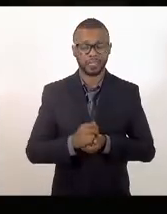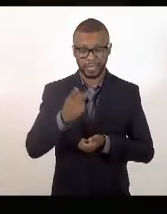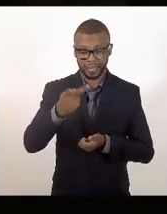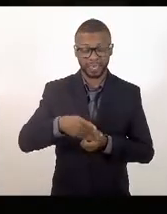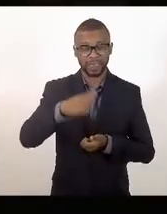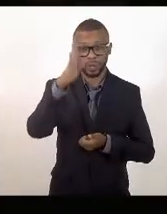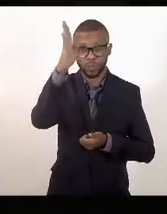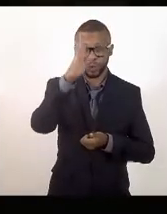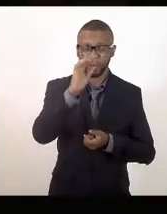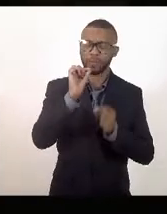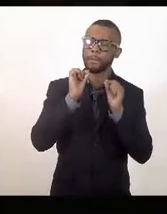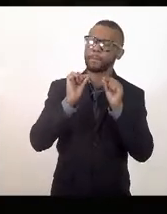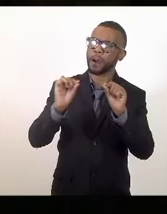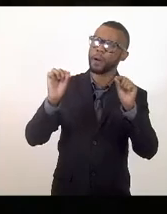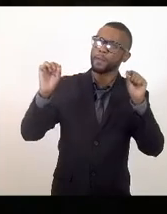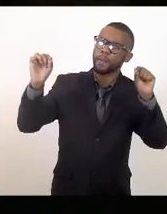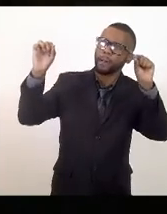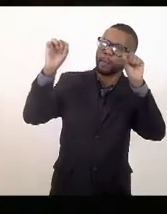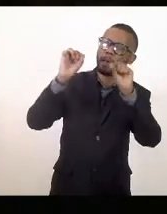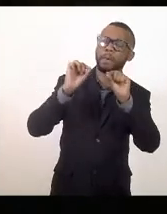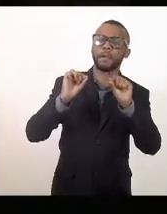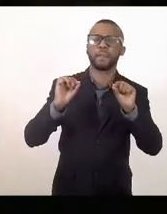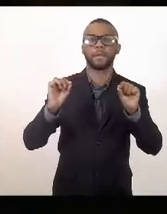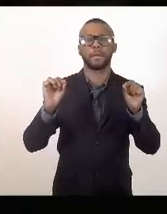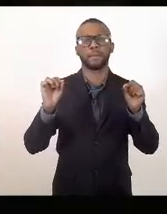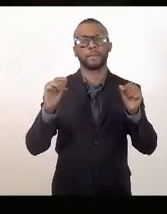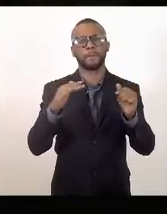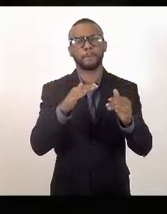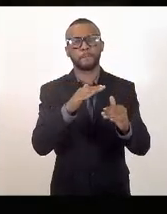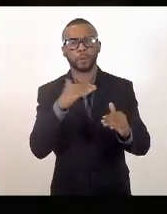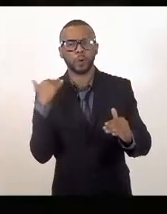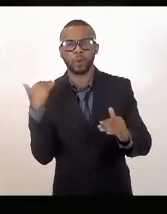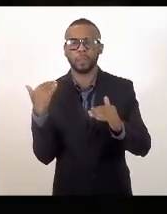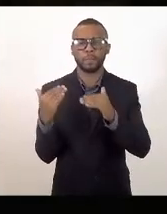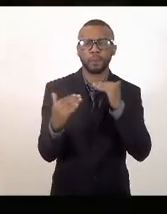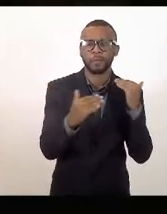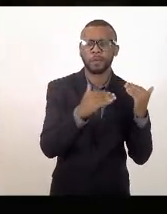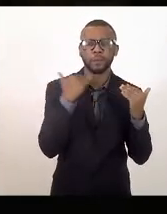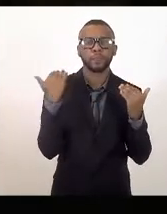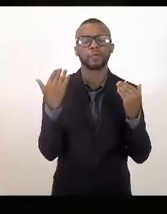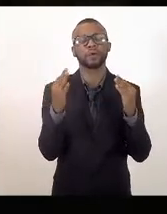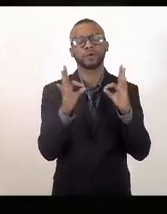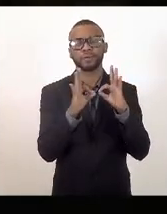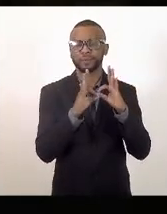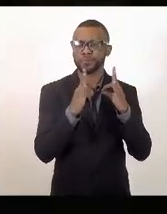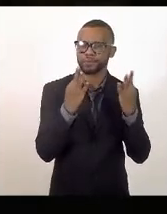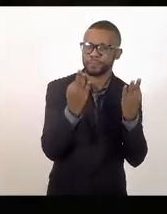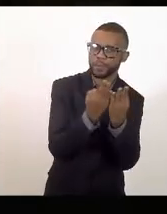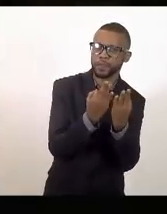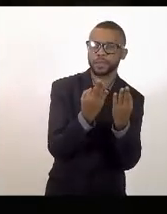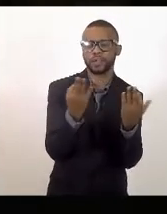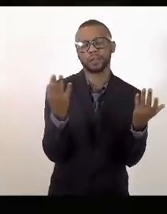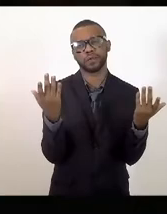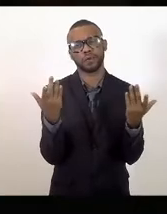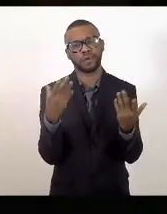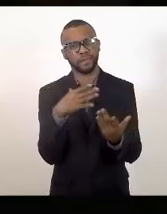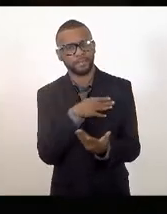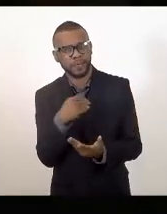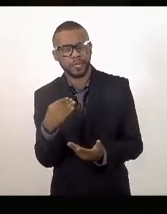país que perderam seus entes queridos